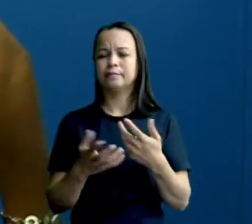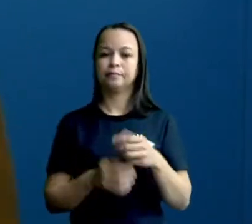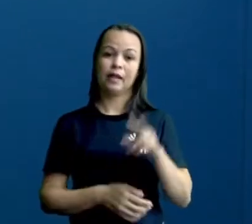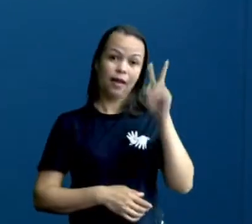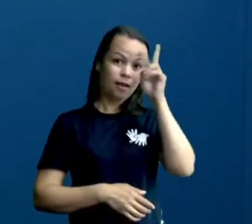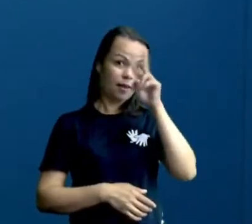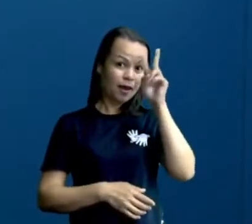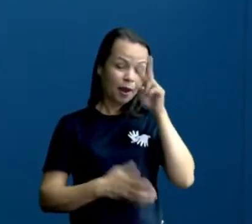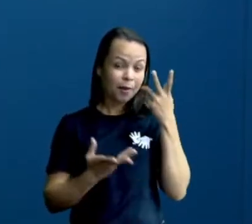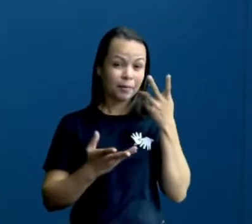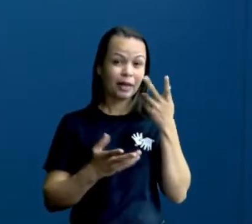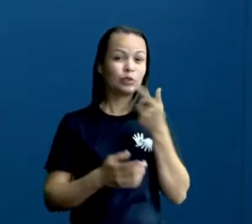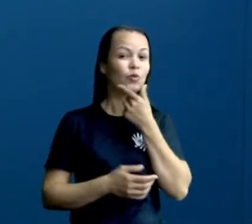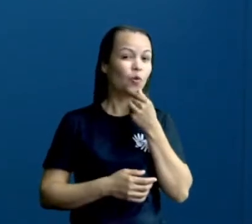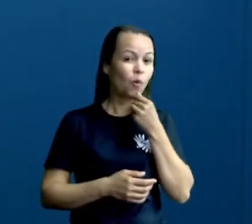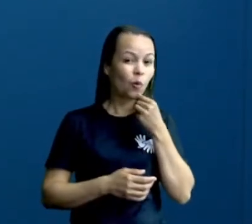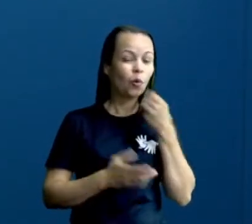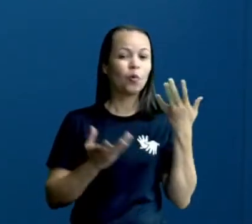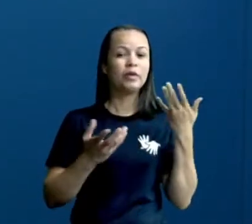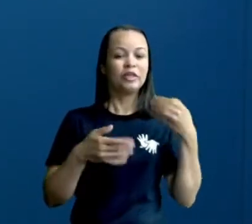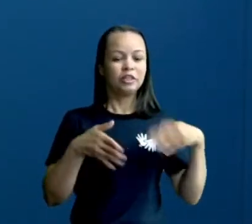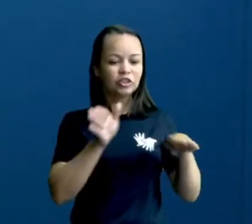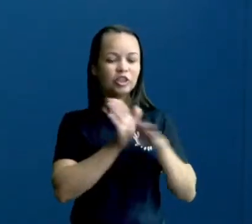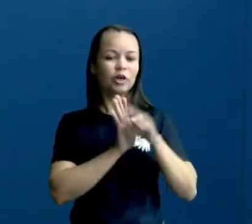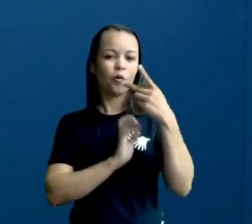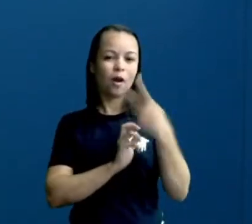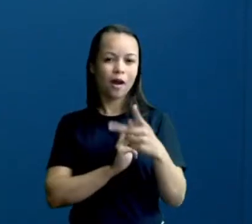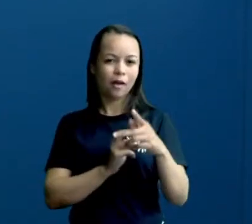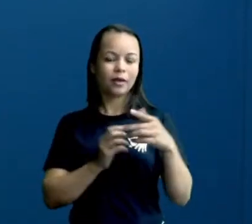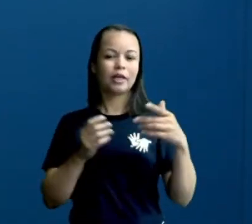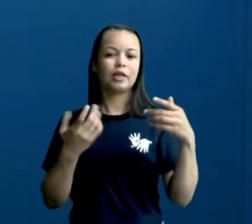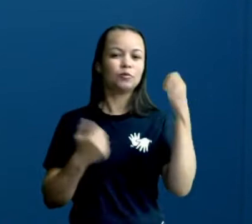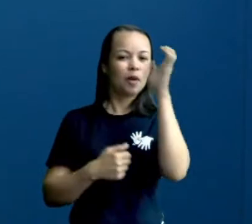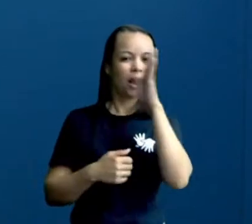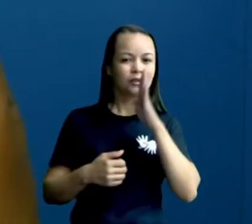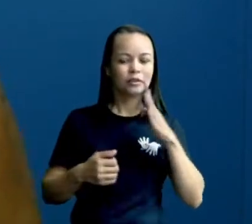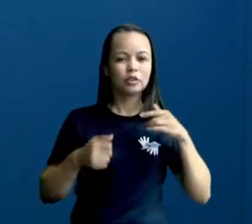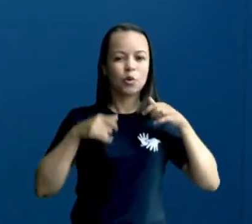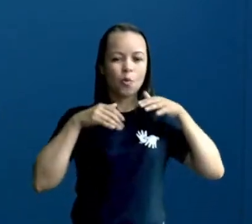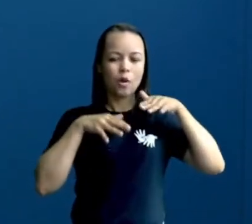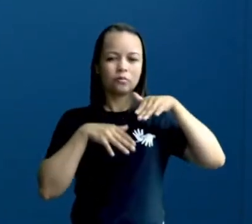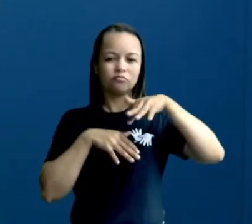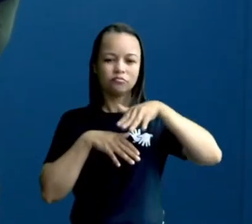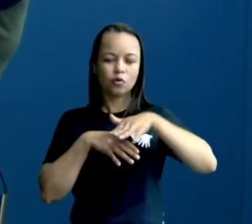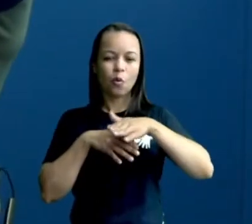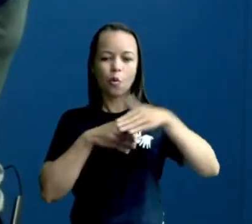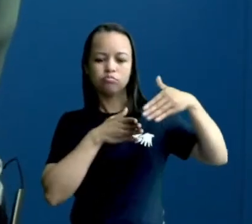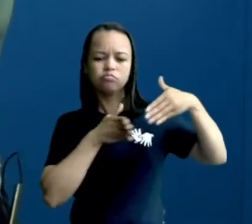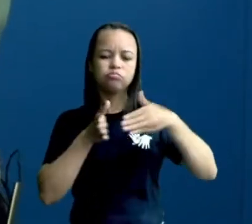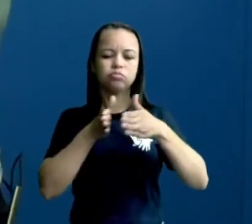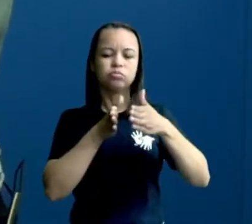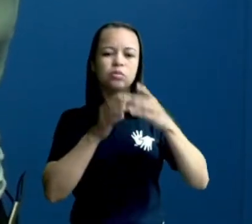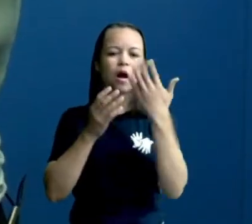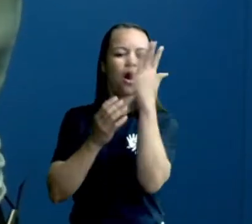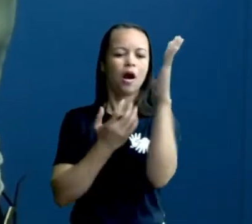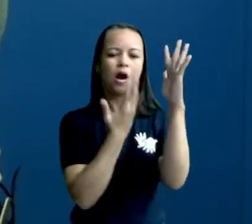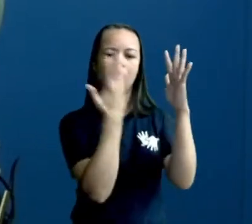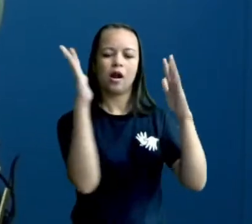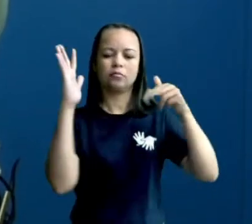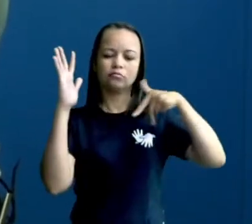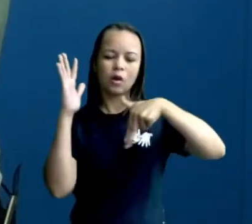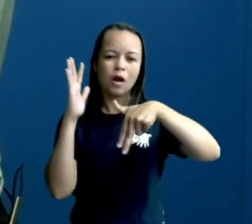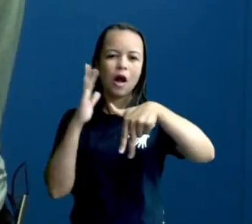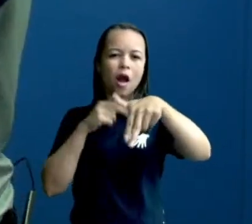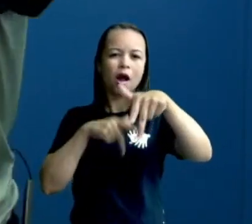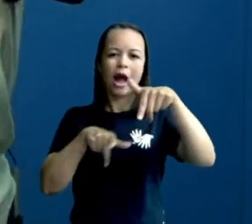Verde, adentrou a mata aqui de Pernambuco, chegou lá no rio Tapacurá e disse assim, aqui é bonito, aqui é lindo,